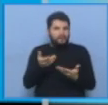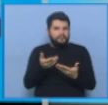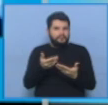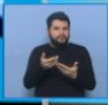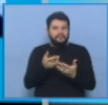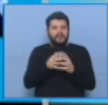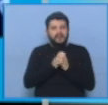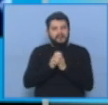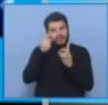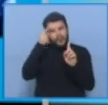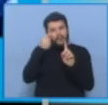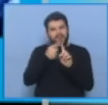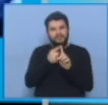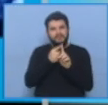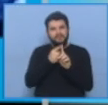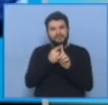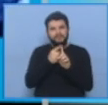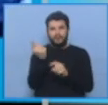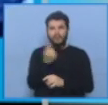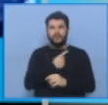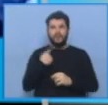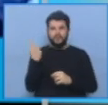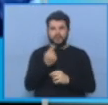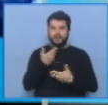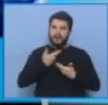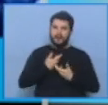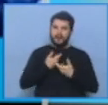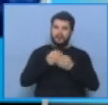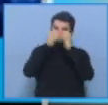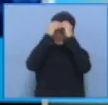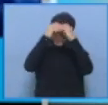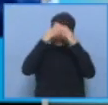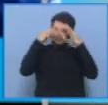e rezar para que nós